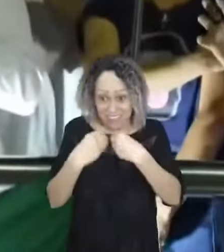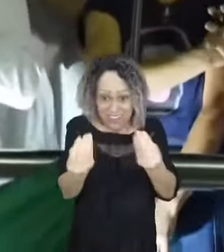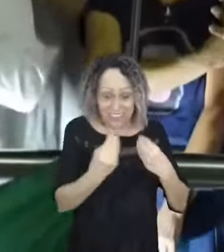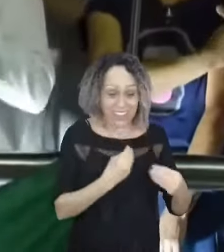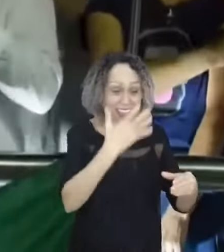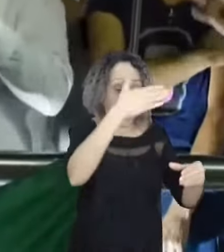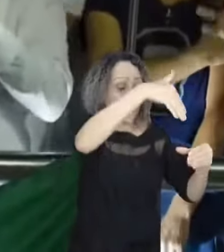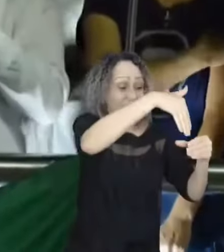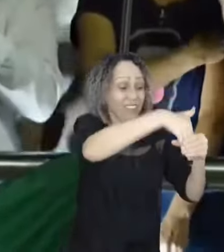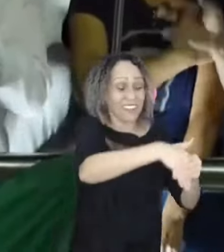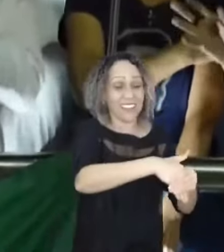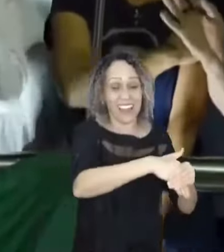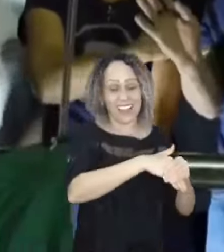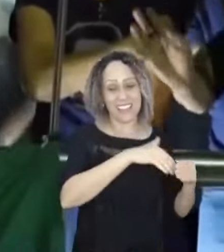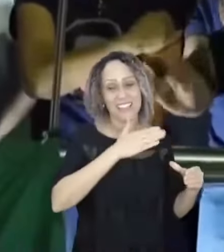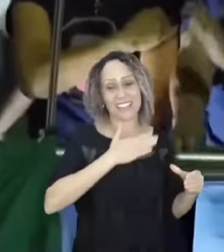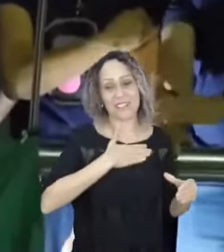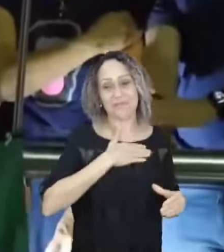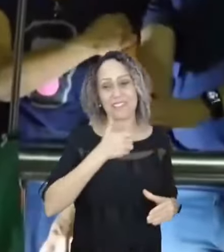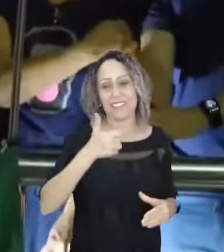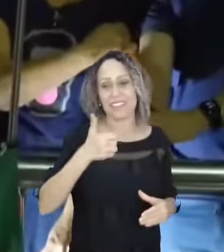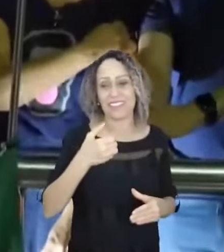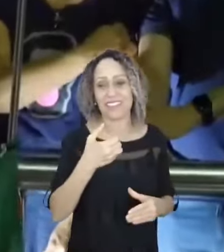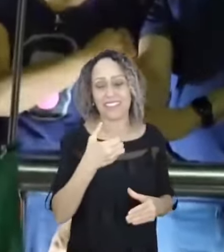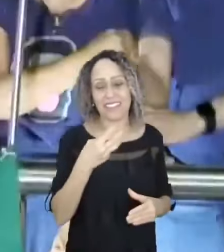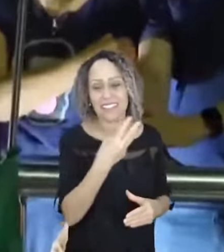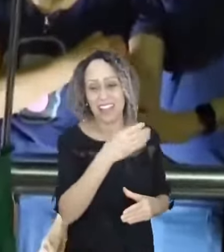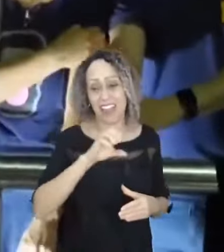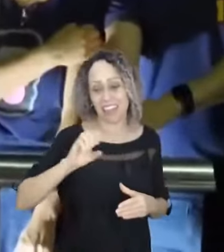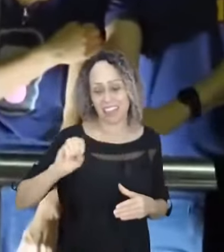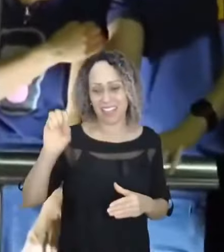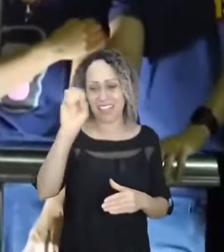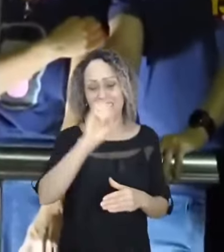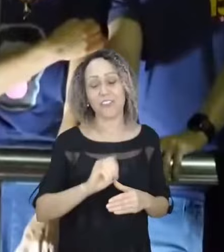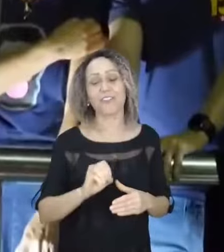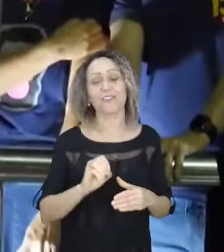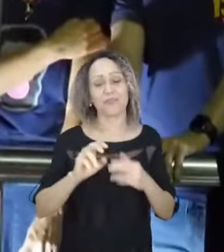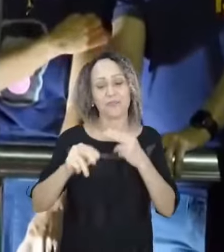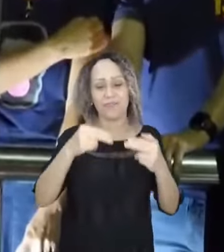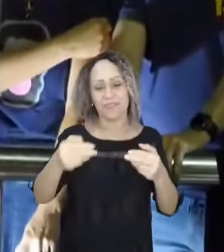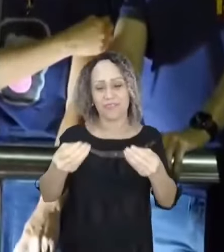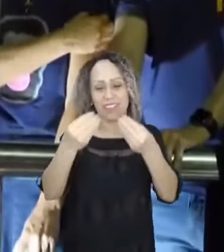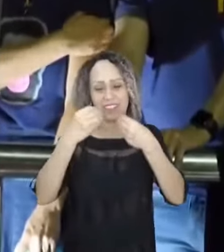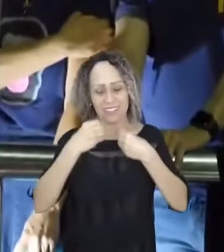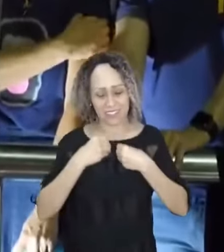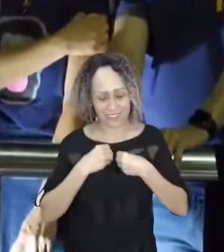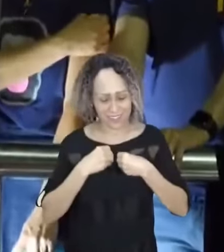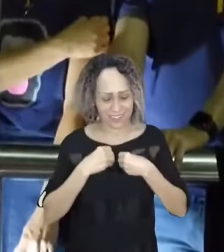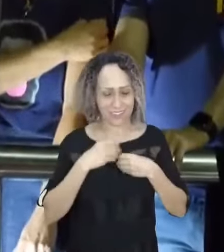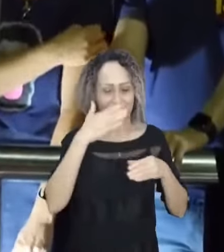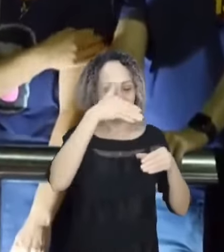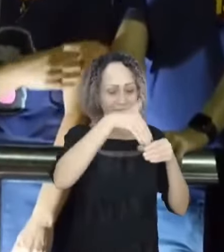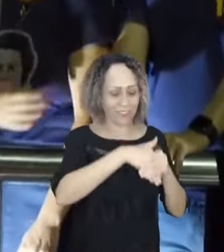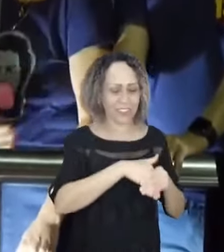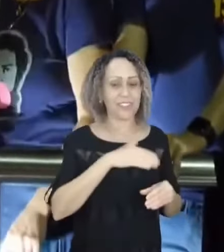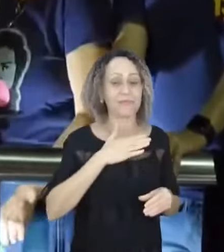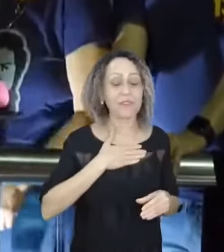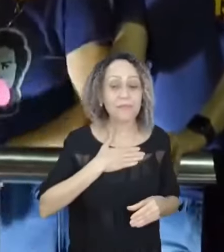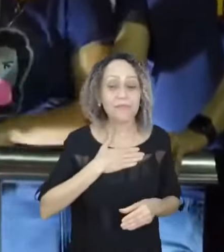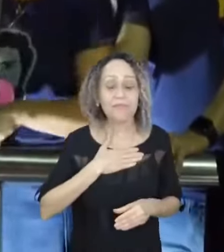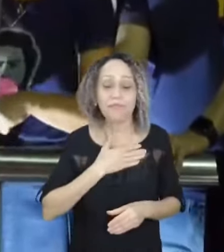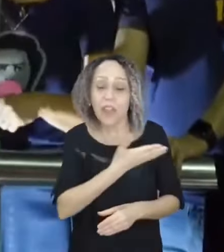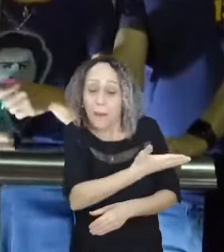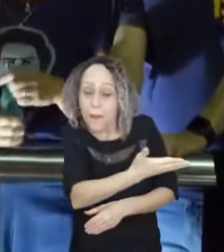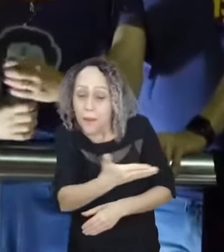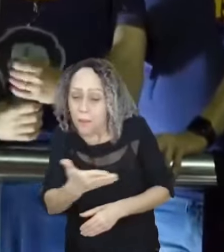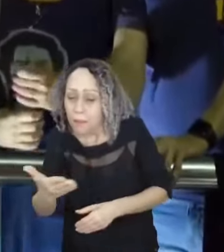fazer barba e cabelo aqui nesse estado. Minha gente de Alagoas, um beijo no coração de cada